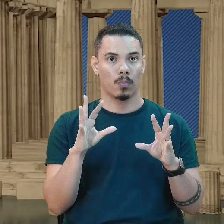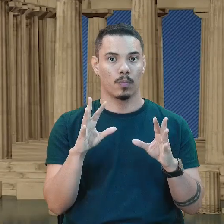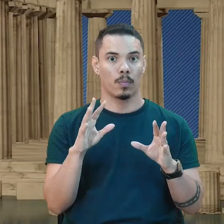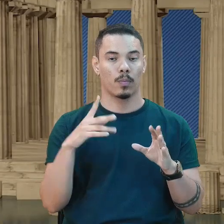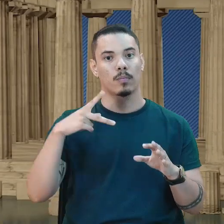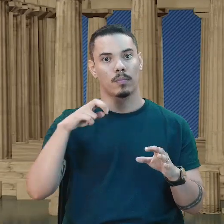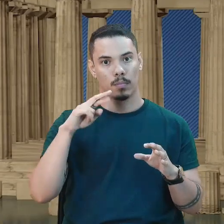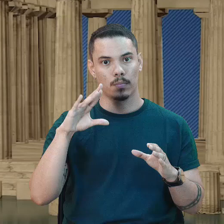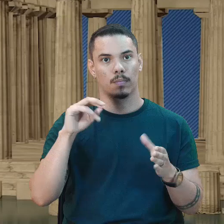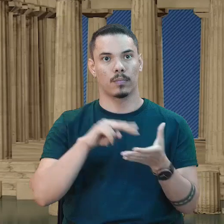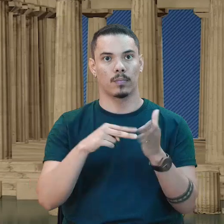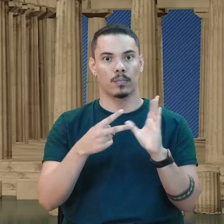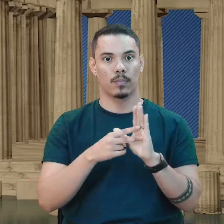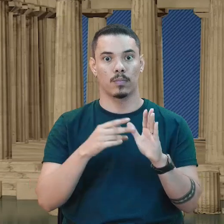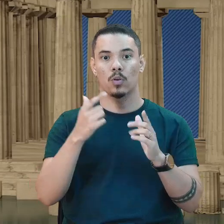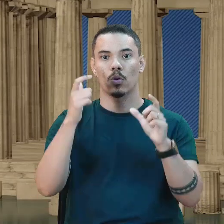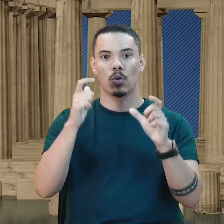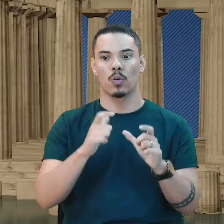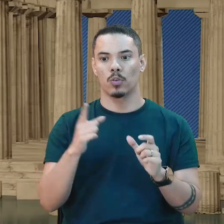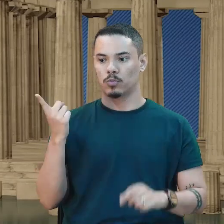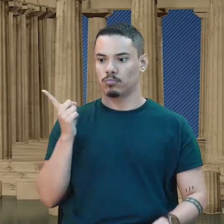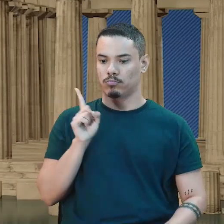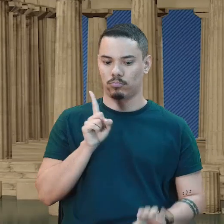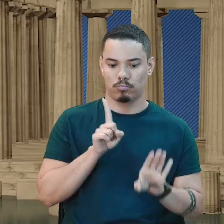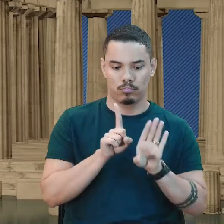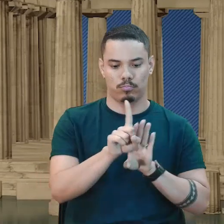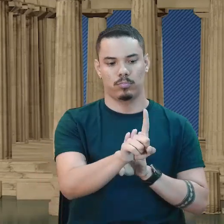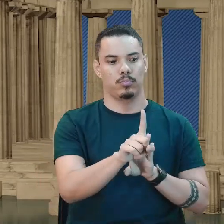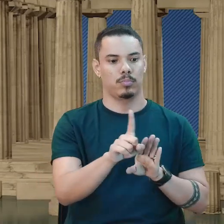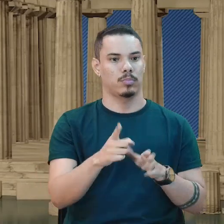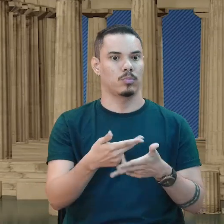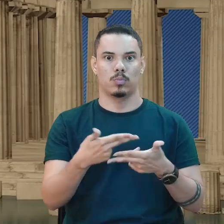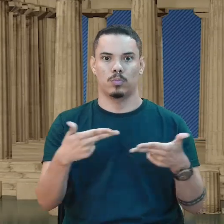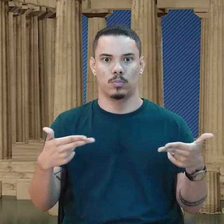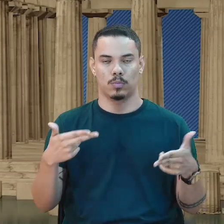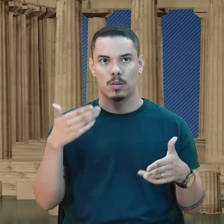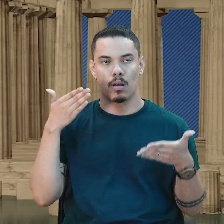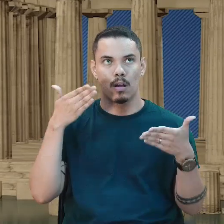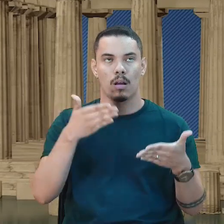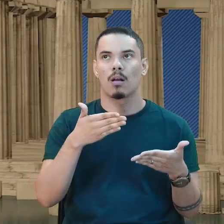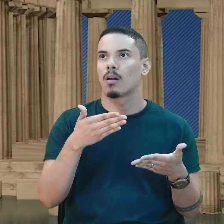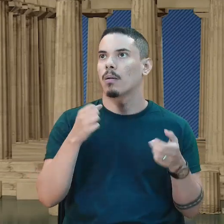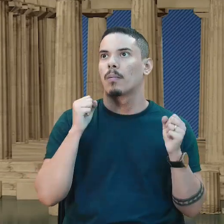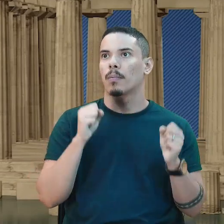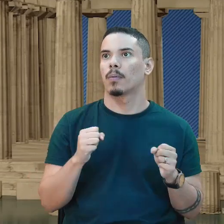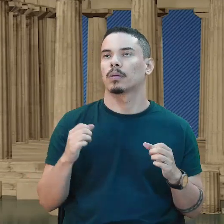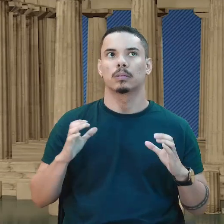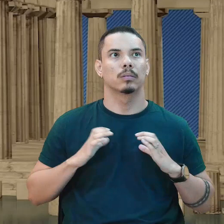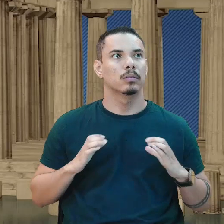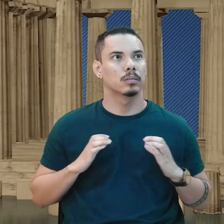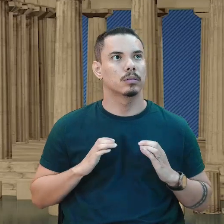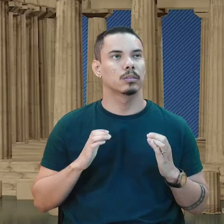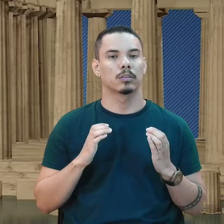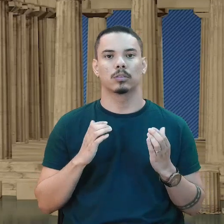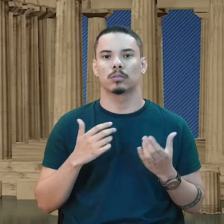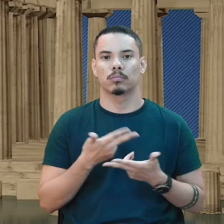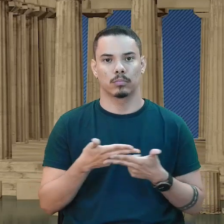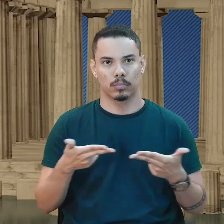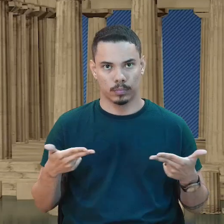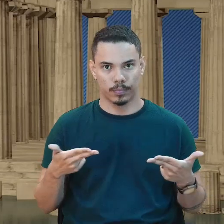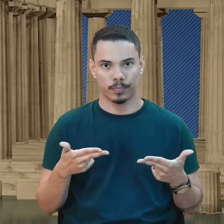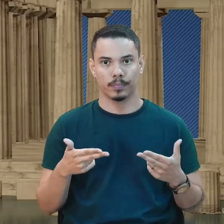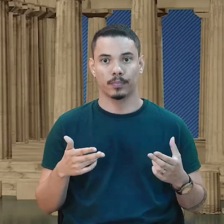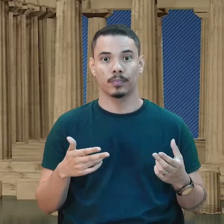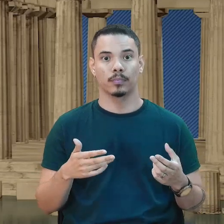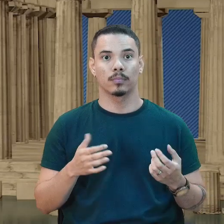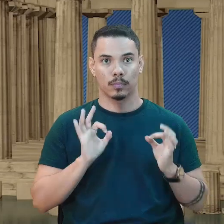um portal, um portão de entrada de alguma coisa, de uma cidade, de um jardim. Às vezes pode ser que aí na